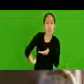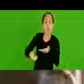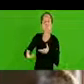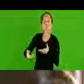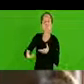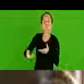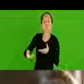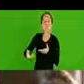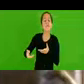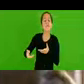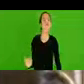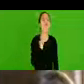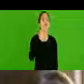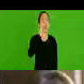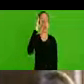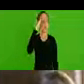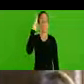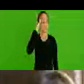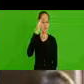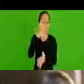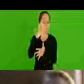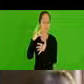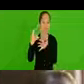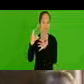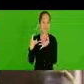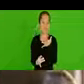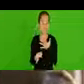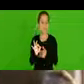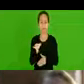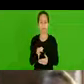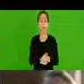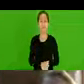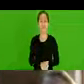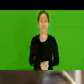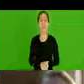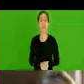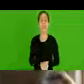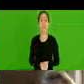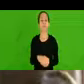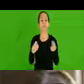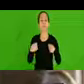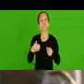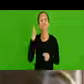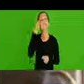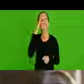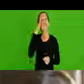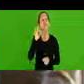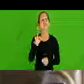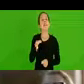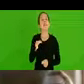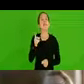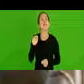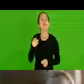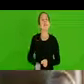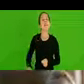compreender na sua radicalidade, compreender a partir do contexto em que